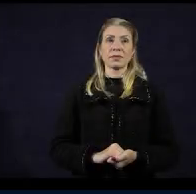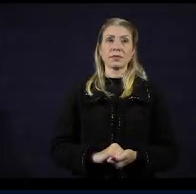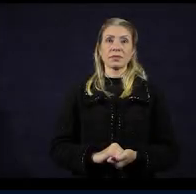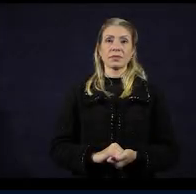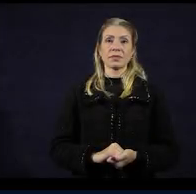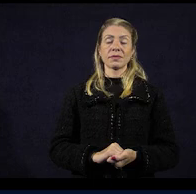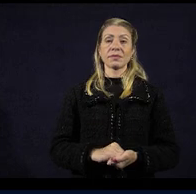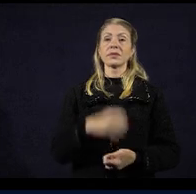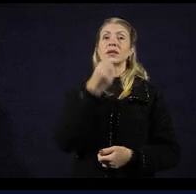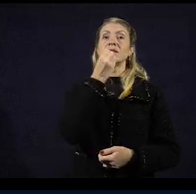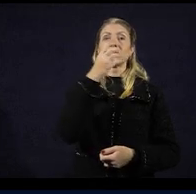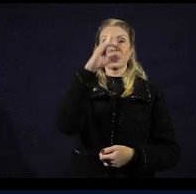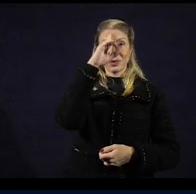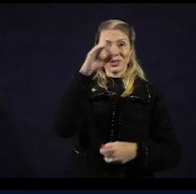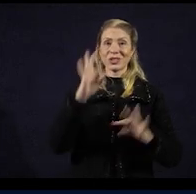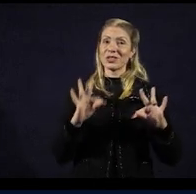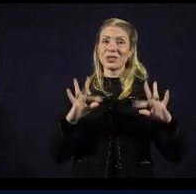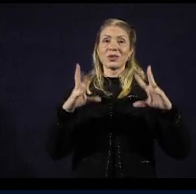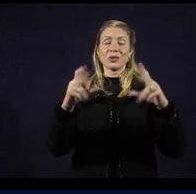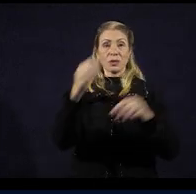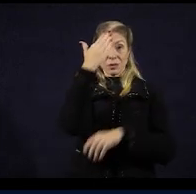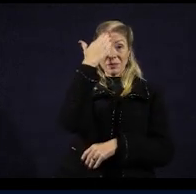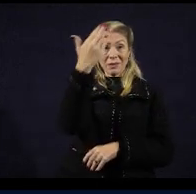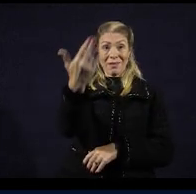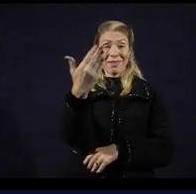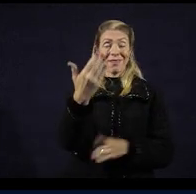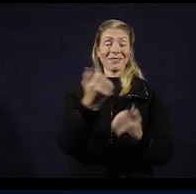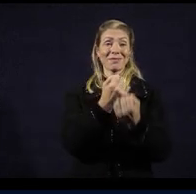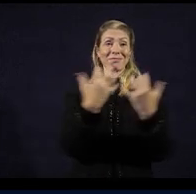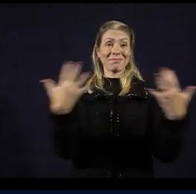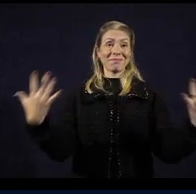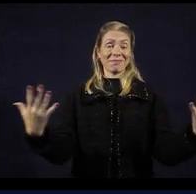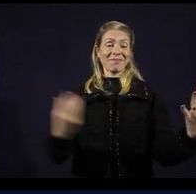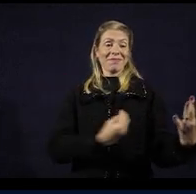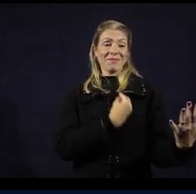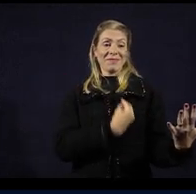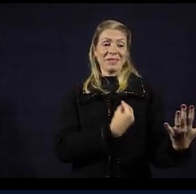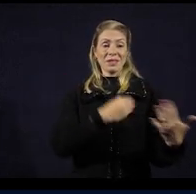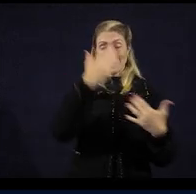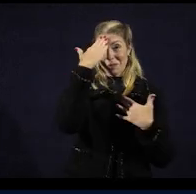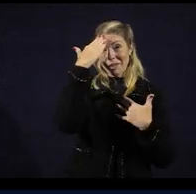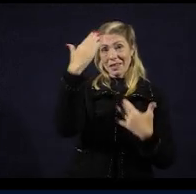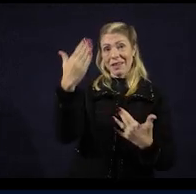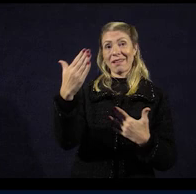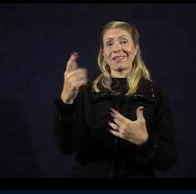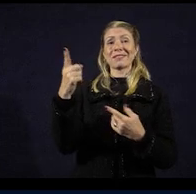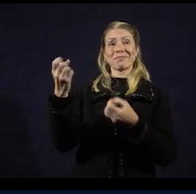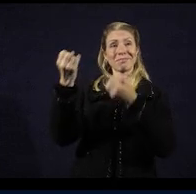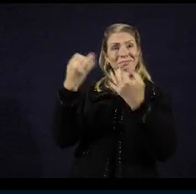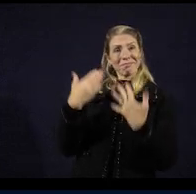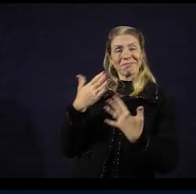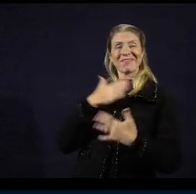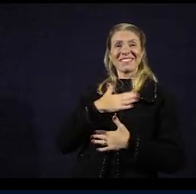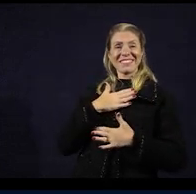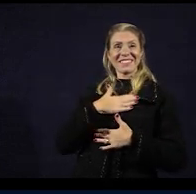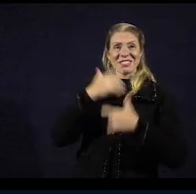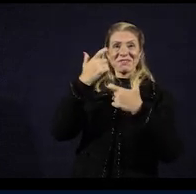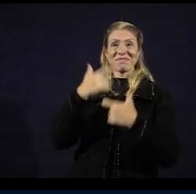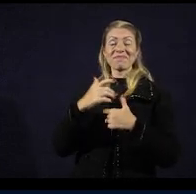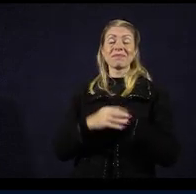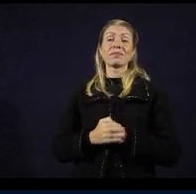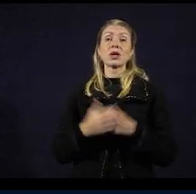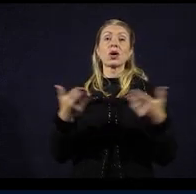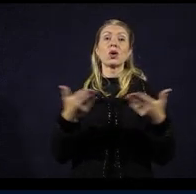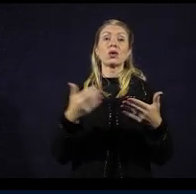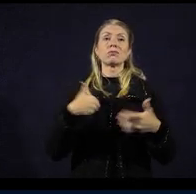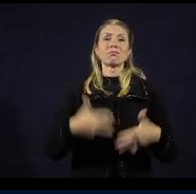bom bom dia a todos Obrigada pela presença saúde Obrigada pelas palavras bom acho que hoje